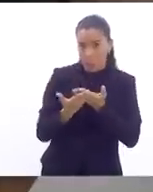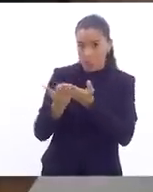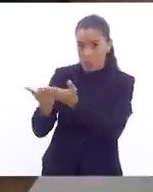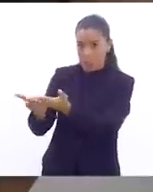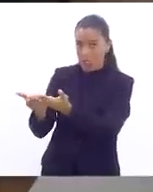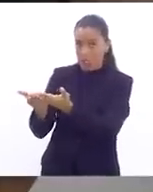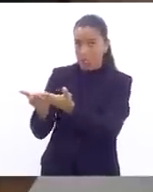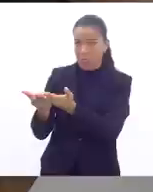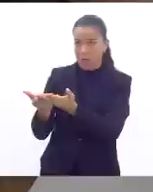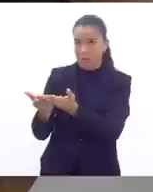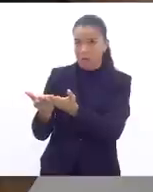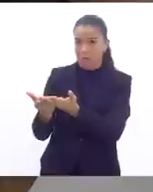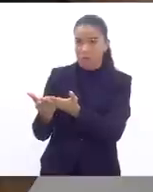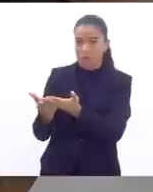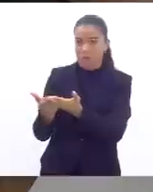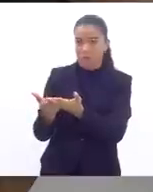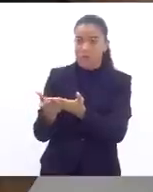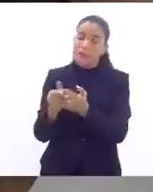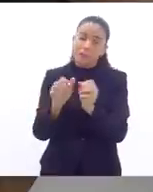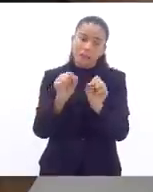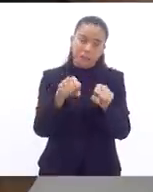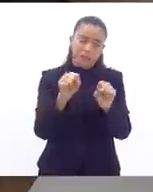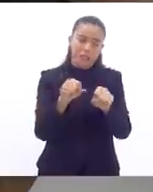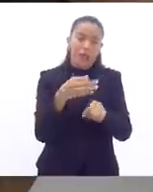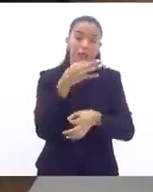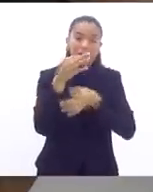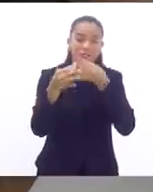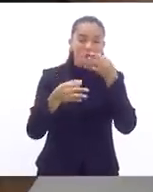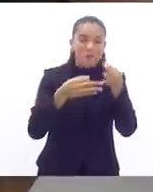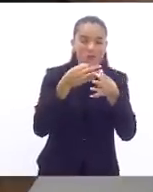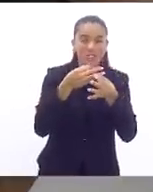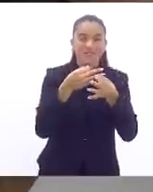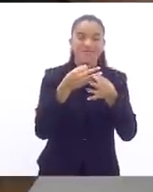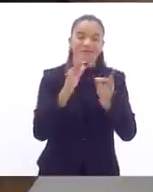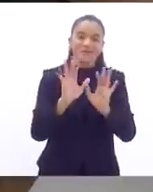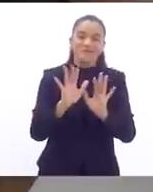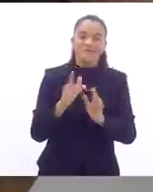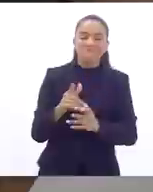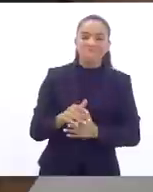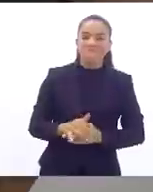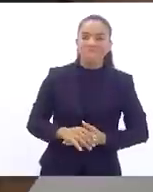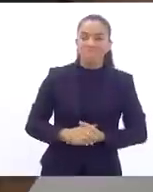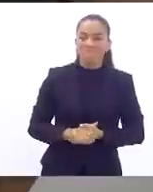Sem problema nenhum eu ia até fazer essa sugestão em outra situação